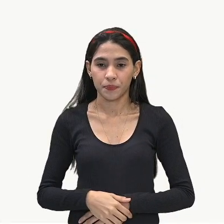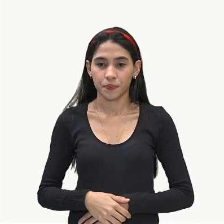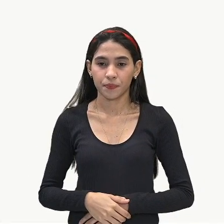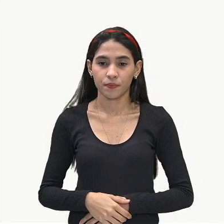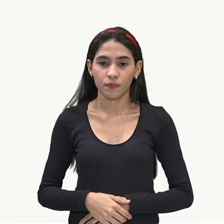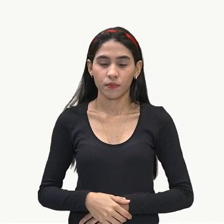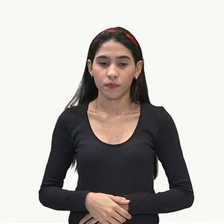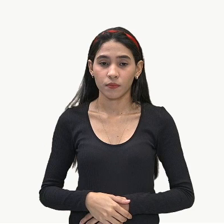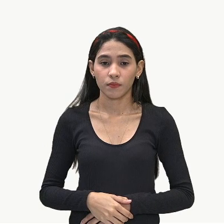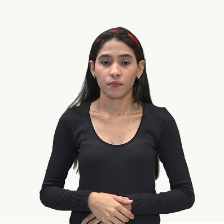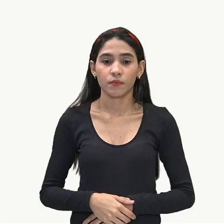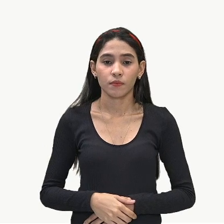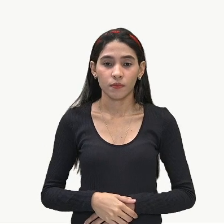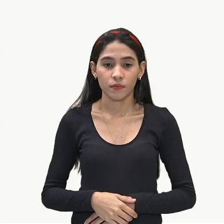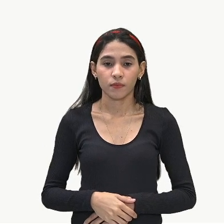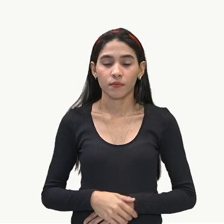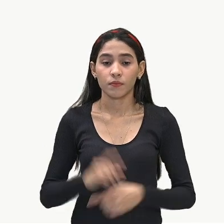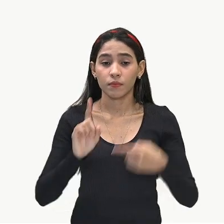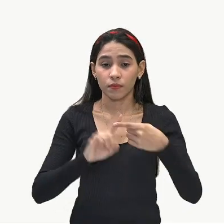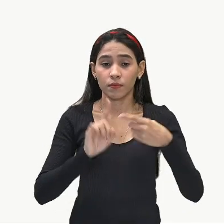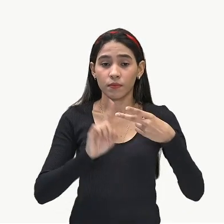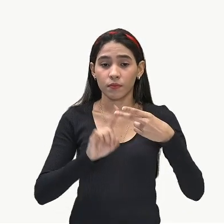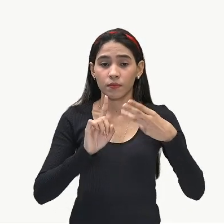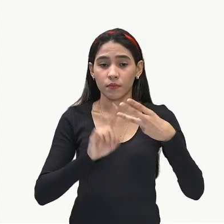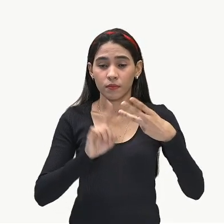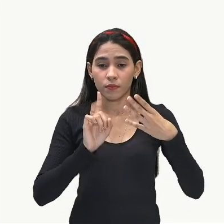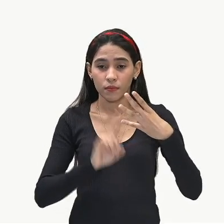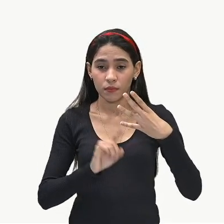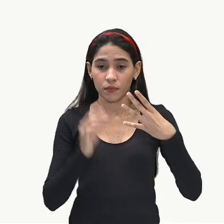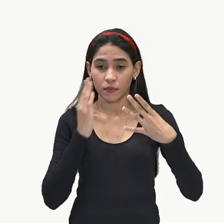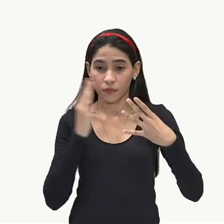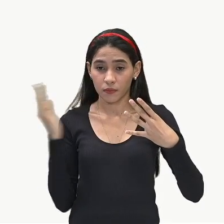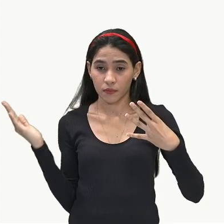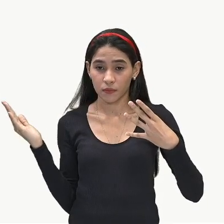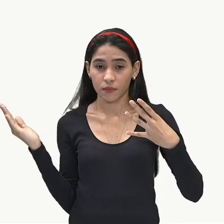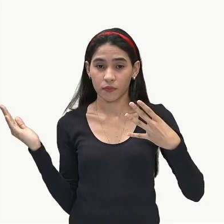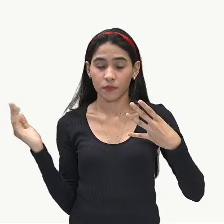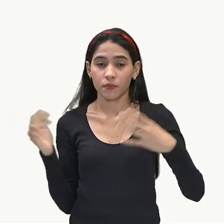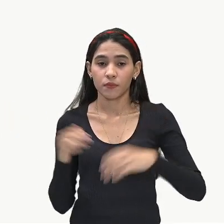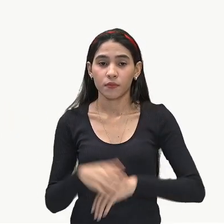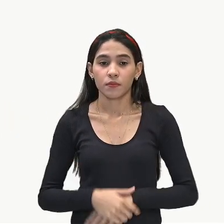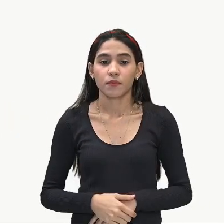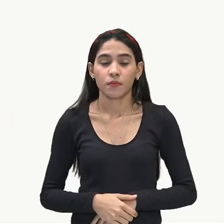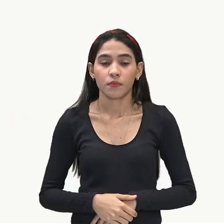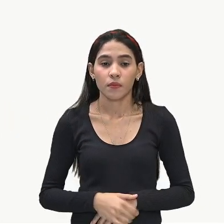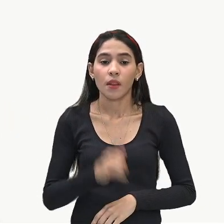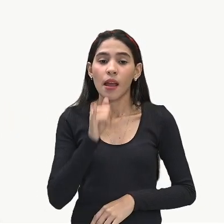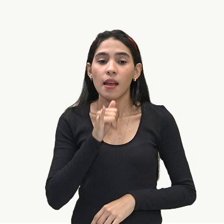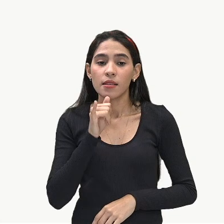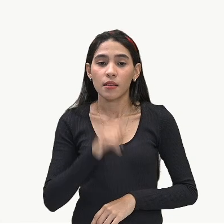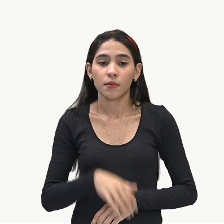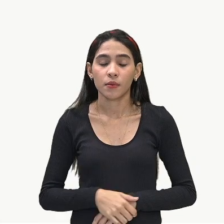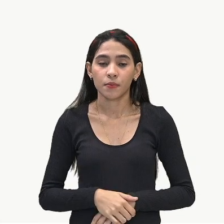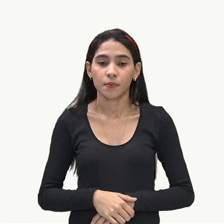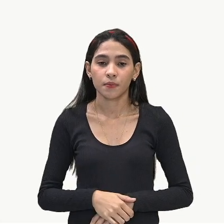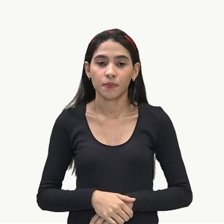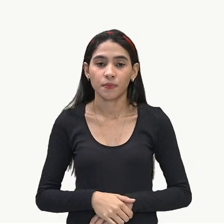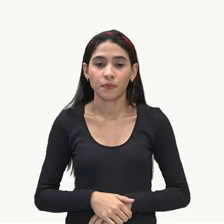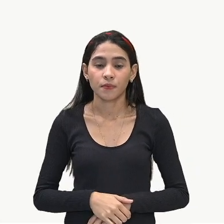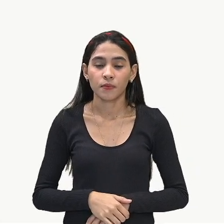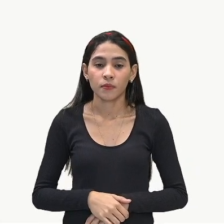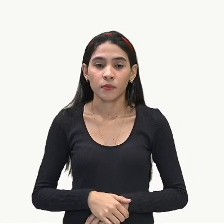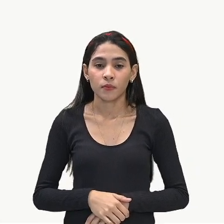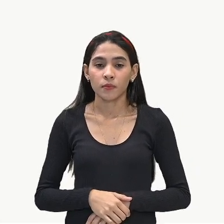se ela é crescente, decrescente, constante ou oscilante. Vamos ver aqui cada uma